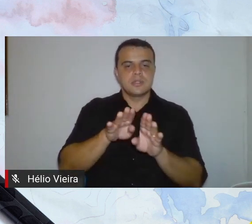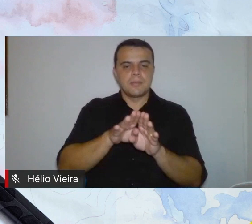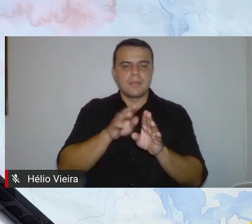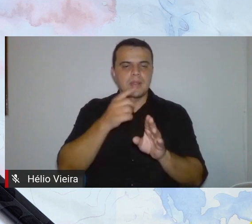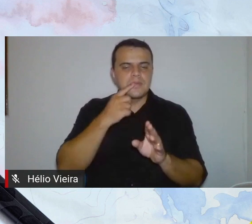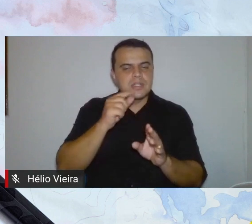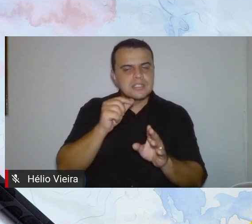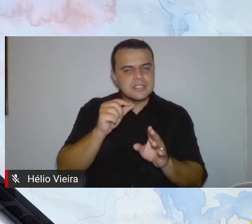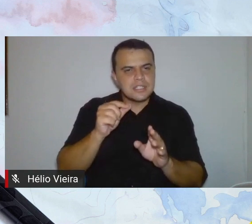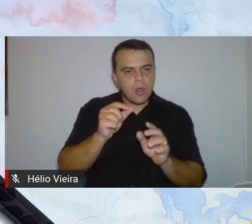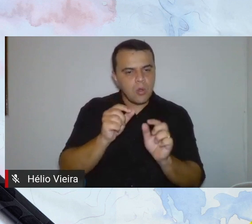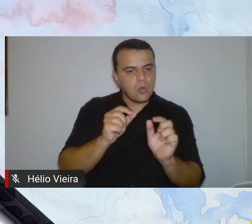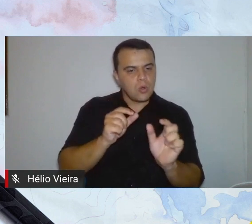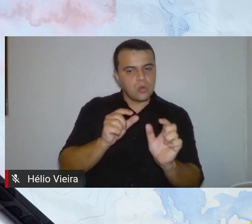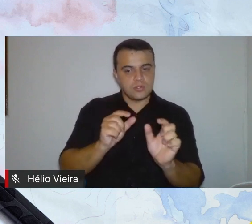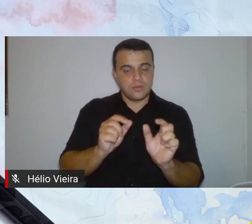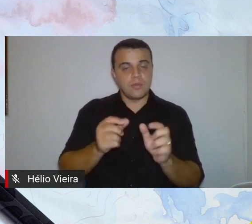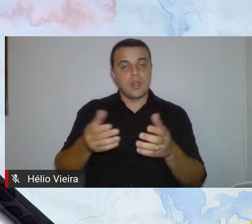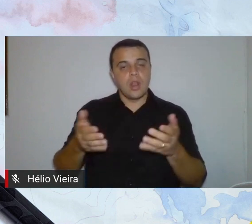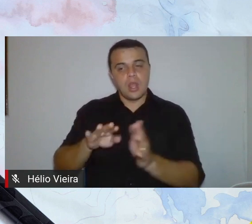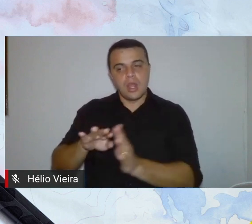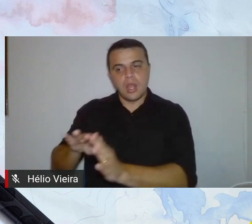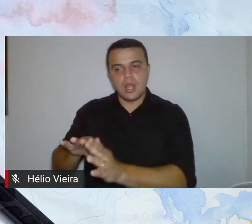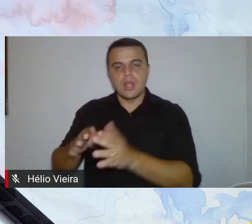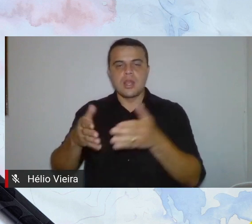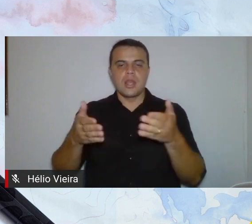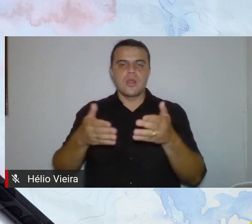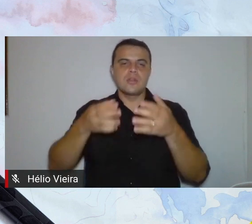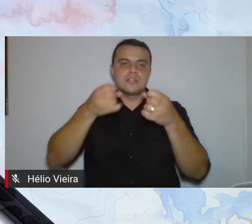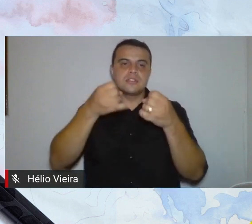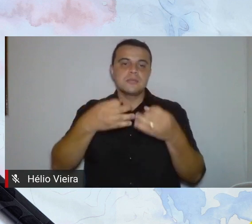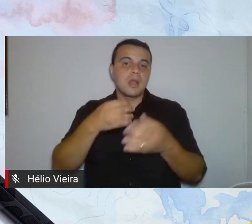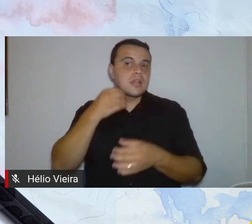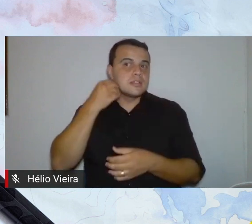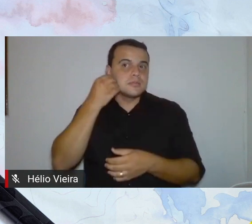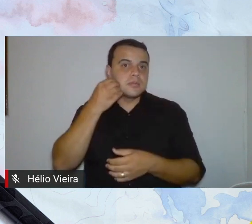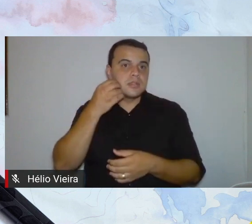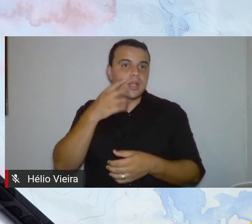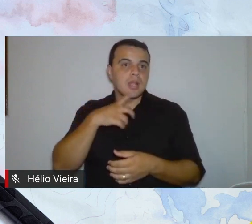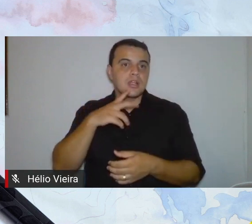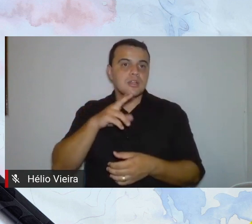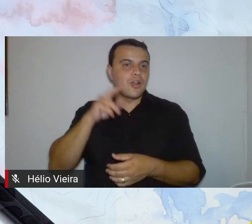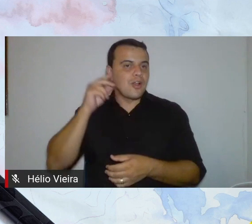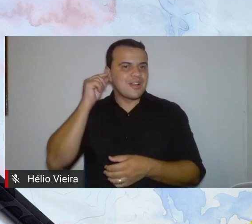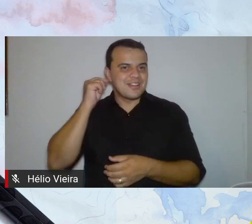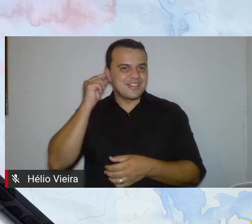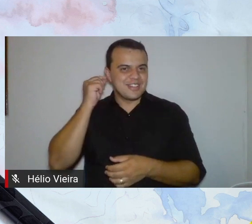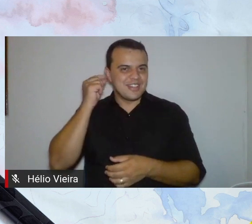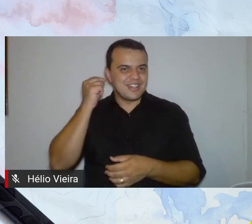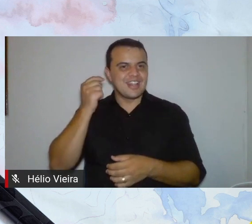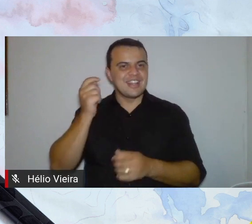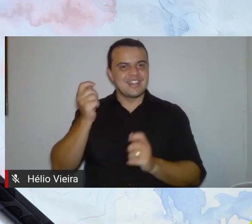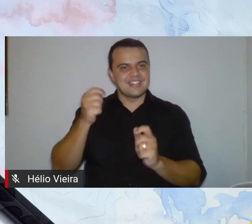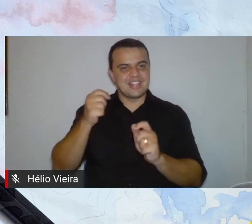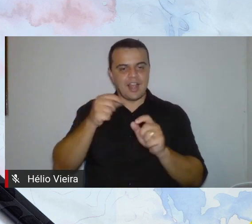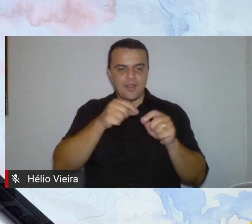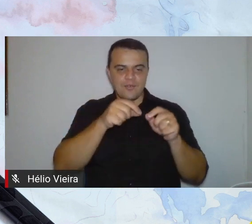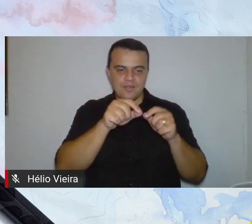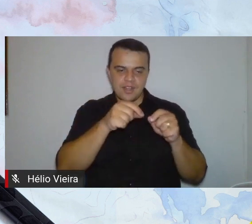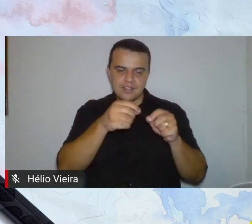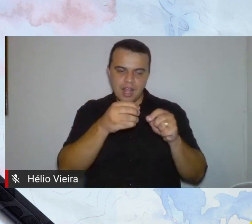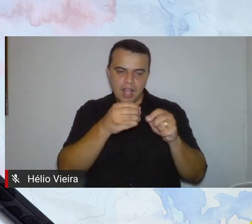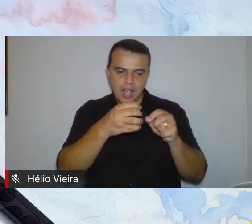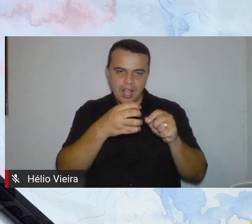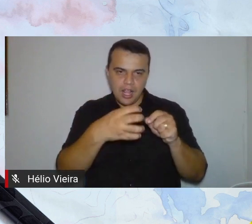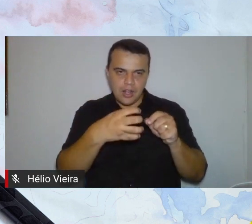sal fino, a gente vai agora justamente experimentar uma coisa que a gente chama de cotonete, hastes flexíveis de